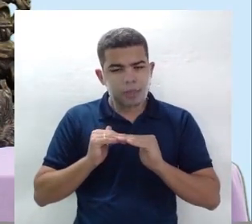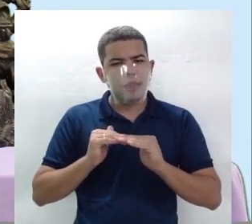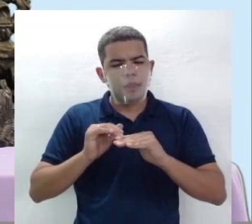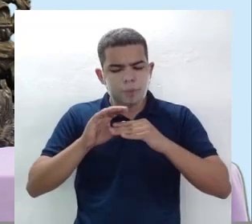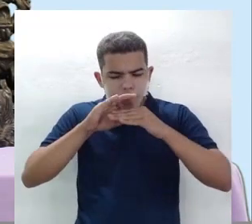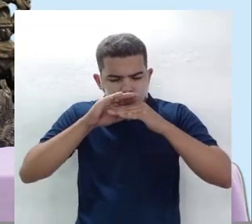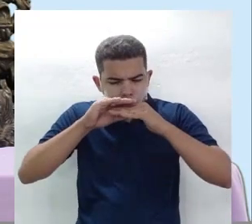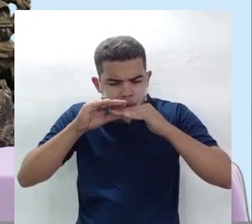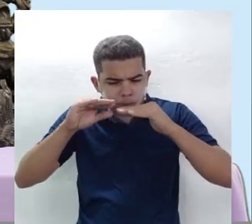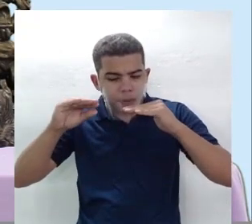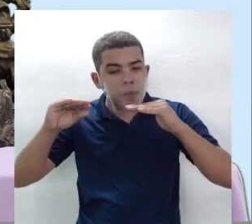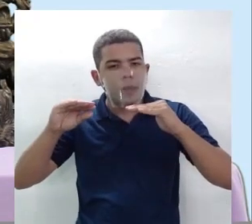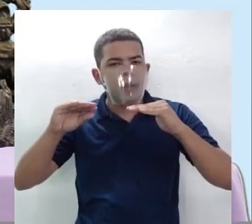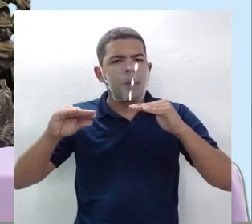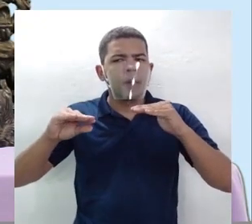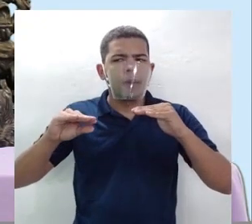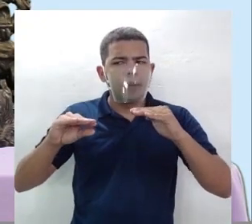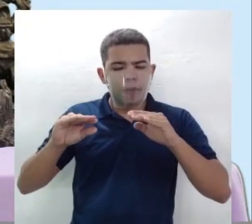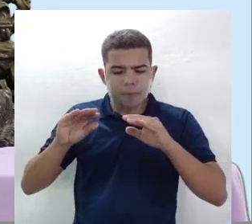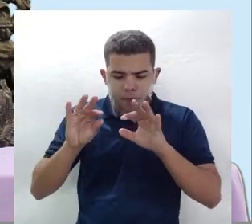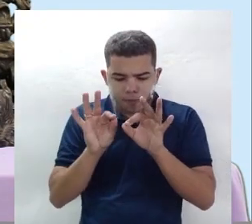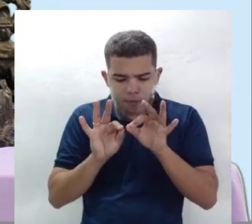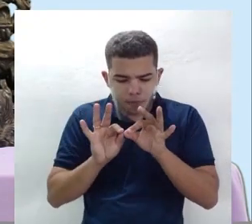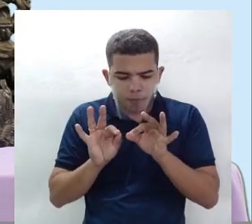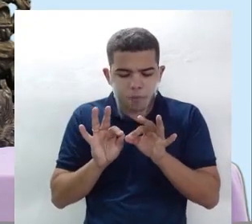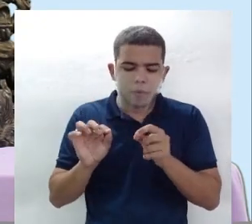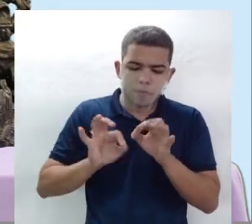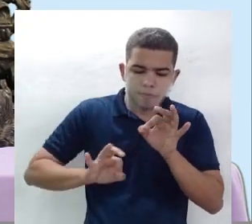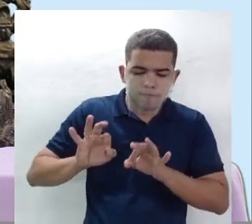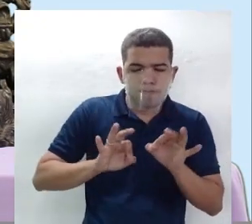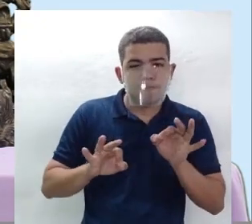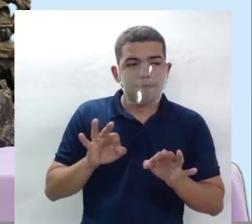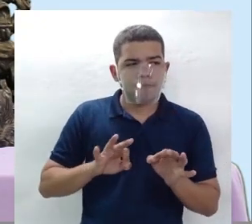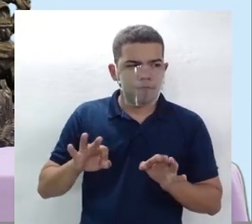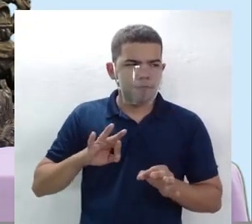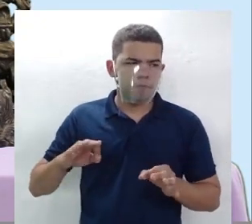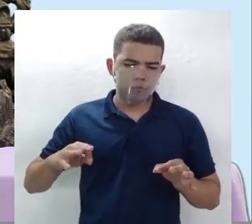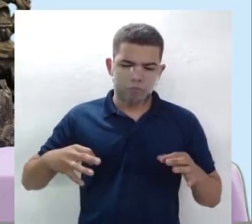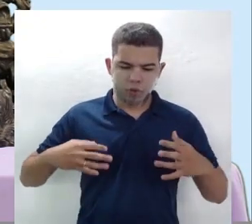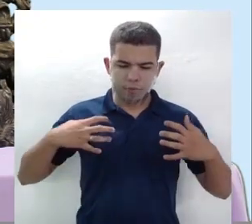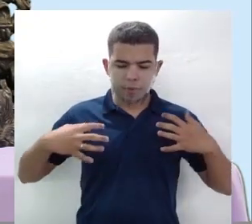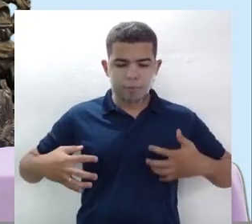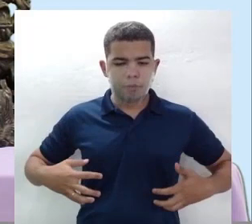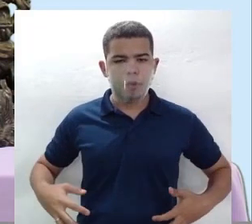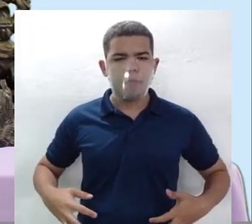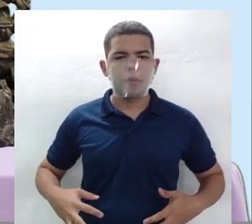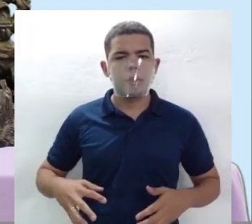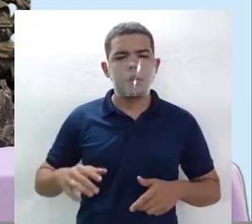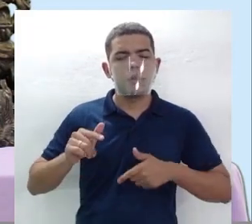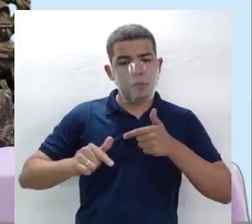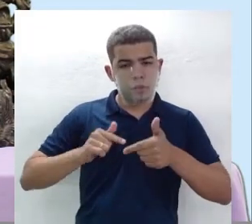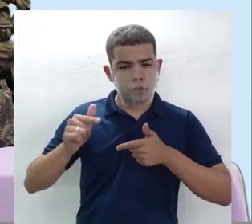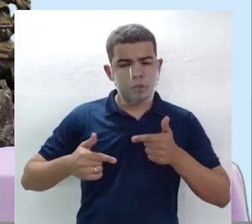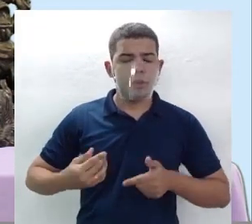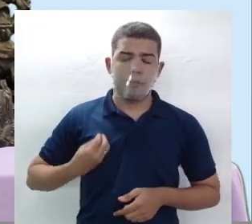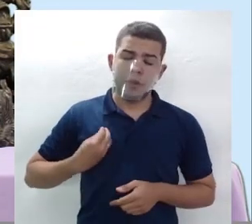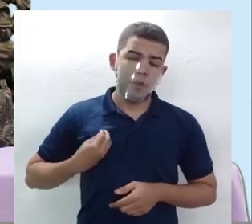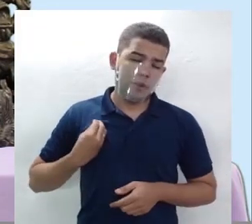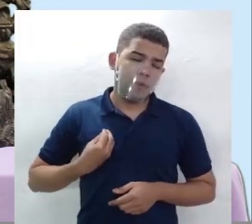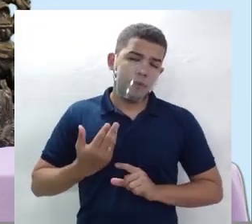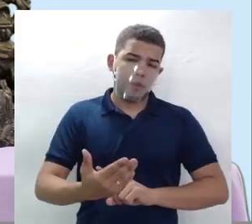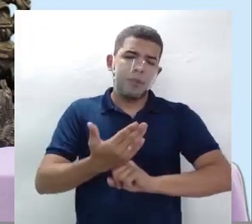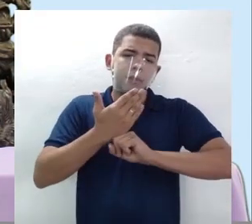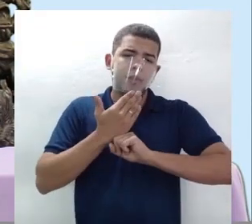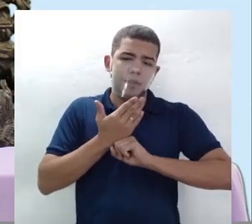vão ser formados pelos tecidos e vão desempenhar aí funções que são fundamentais para